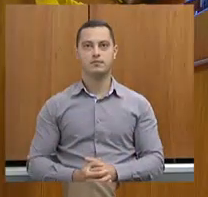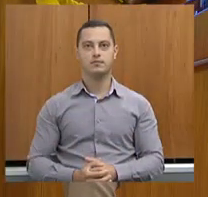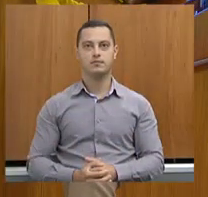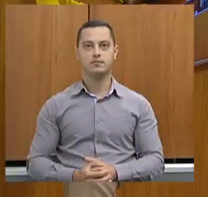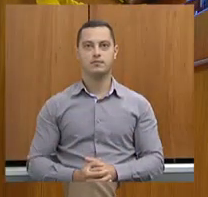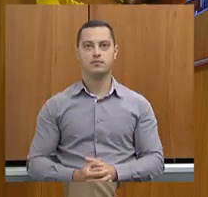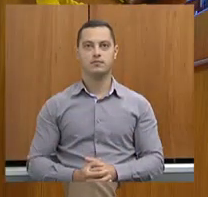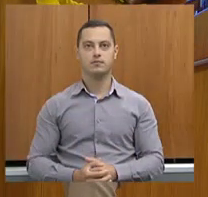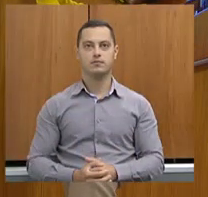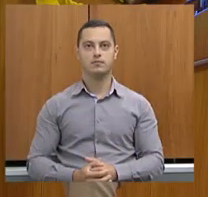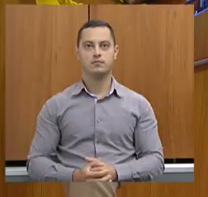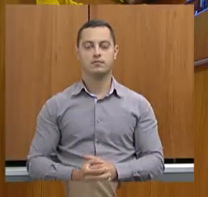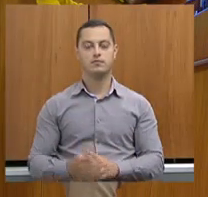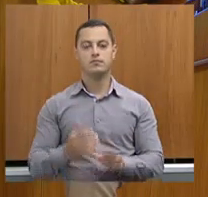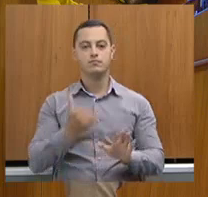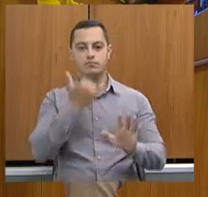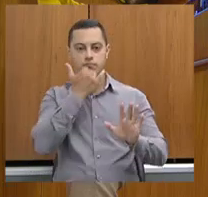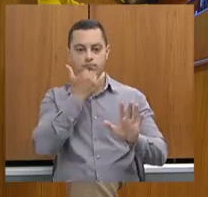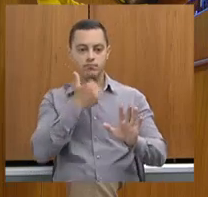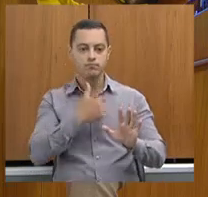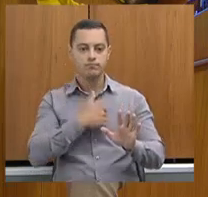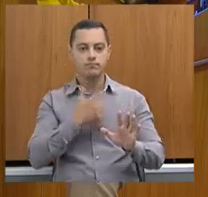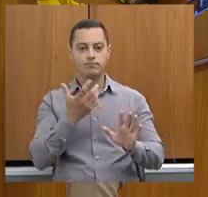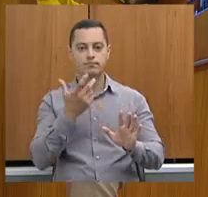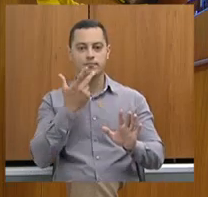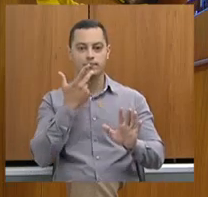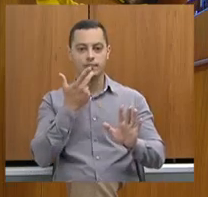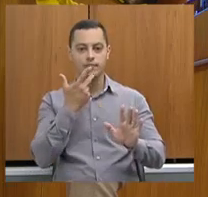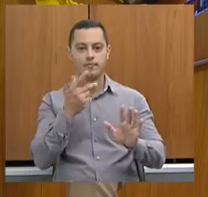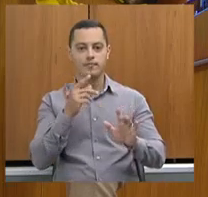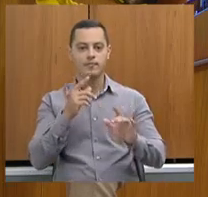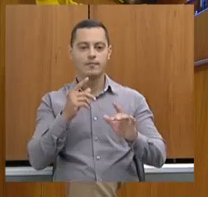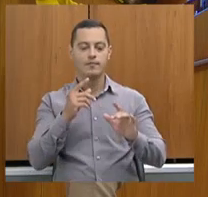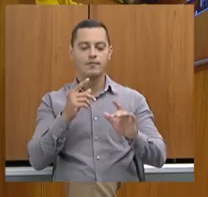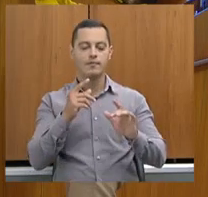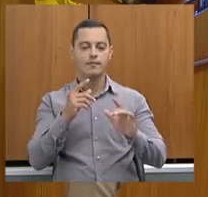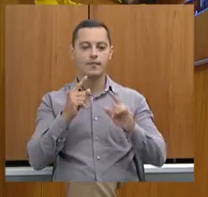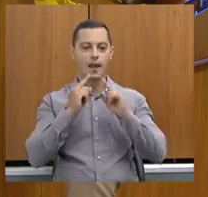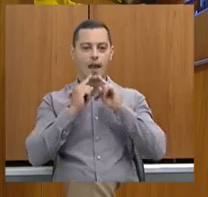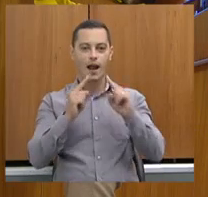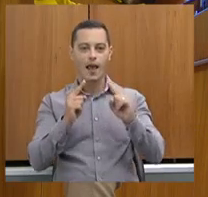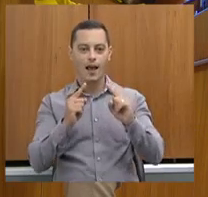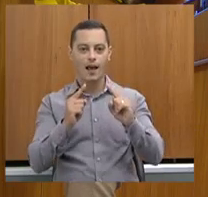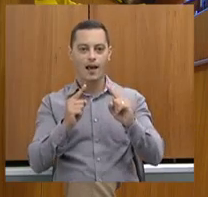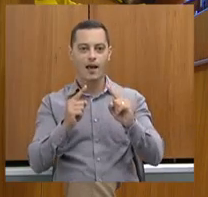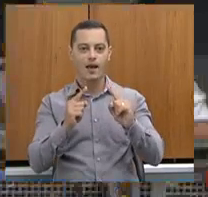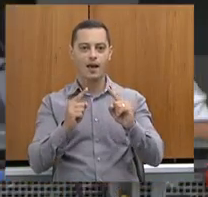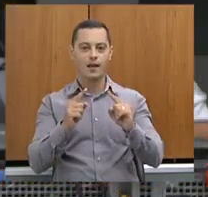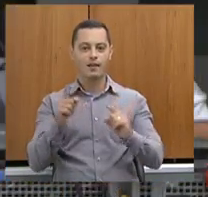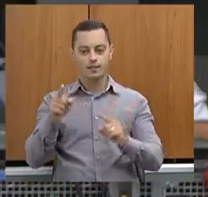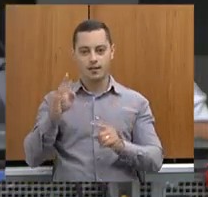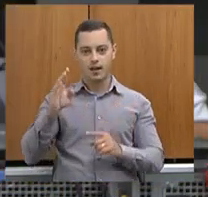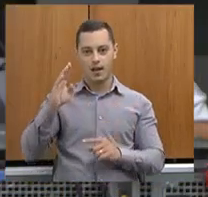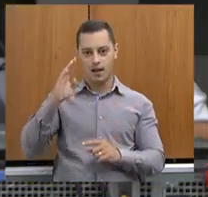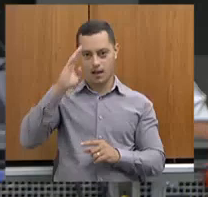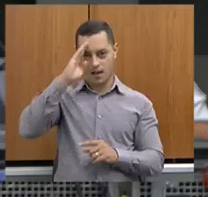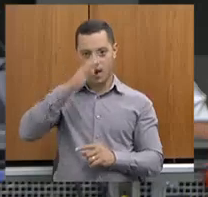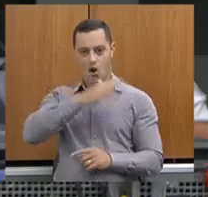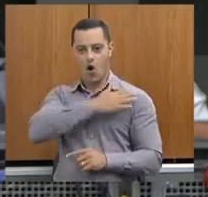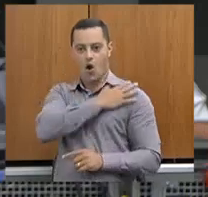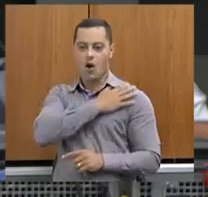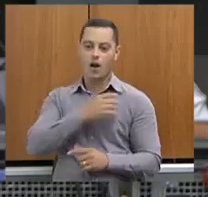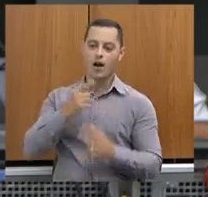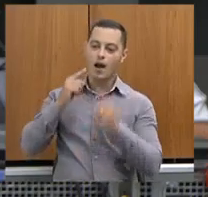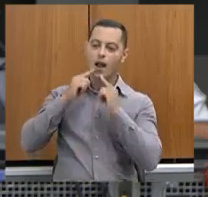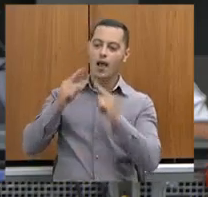eu Não Dizer Que Falei de Flores né reclamar aqui do nosso Comandante os comandantes aqui presentes porque